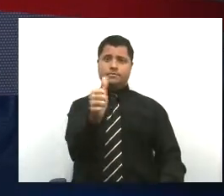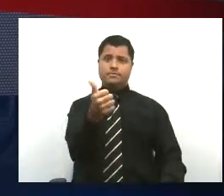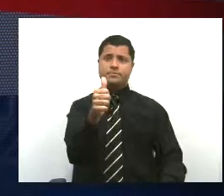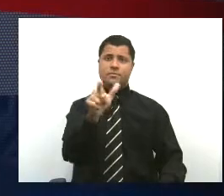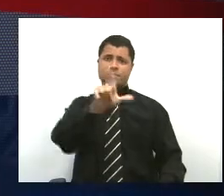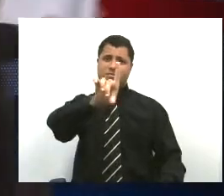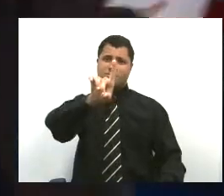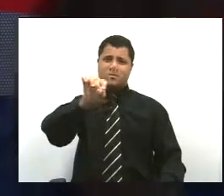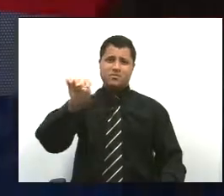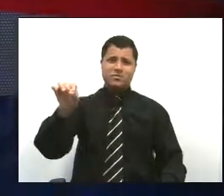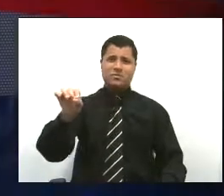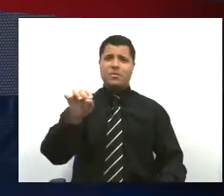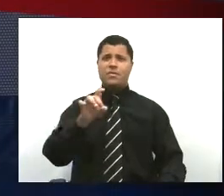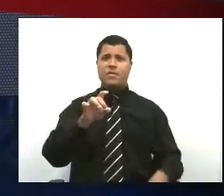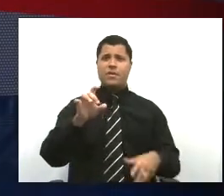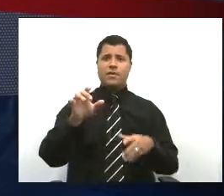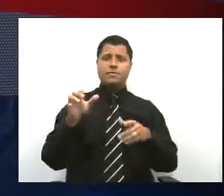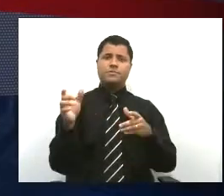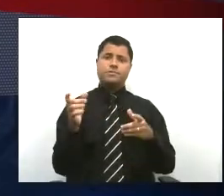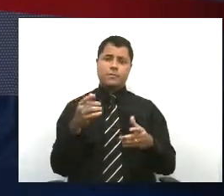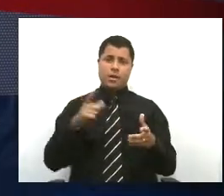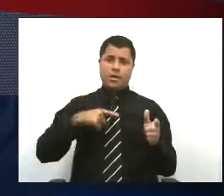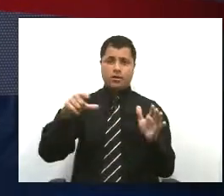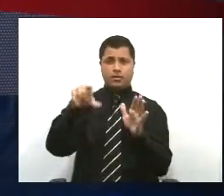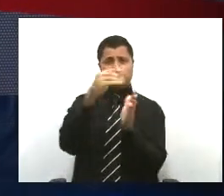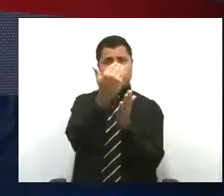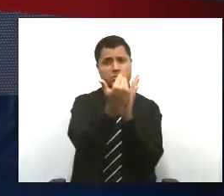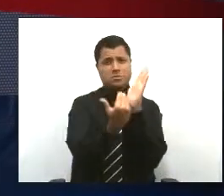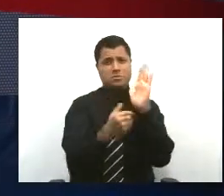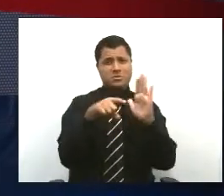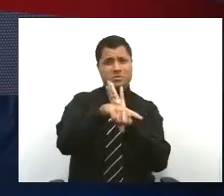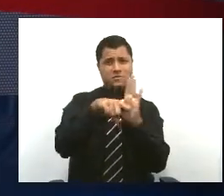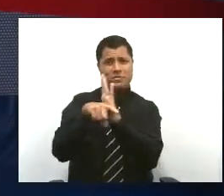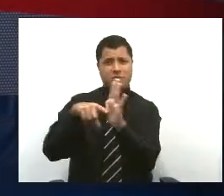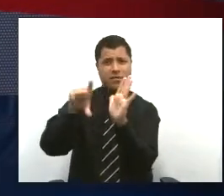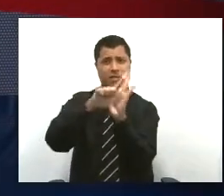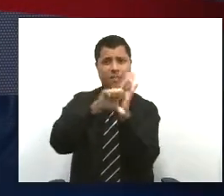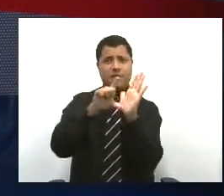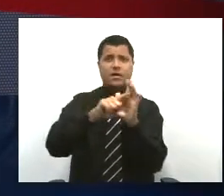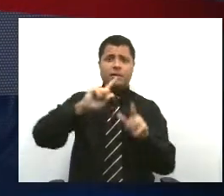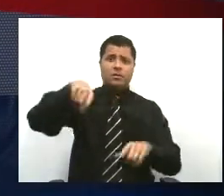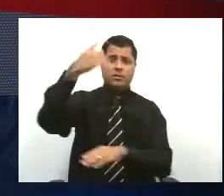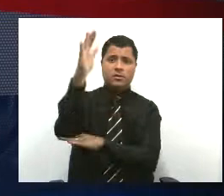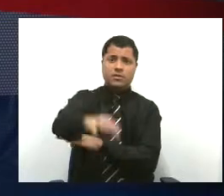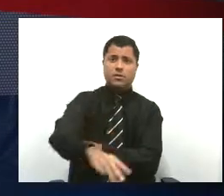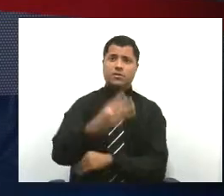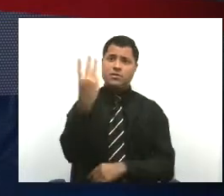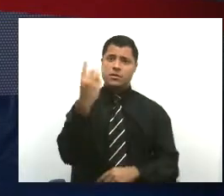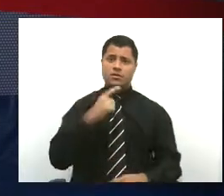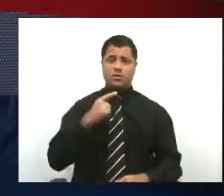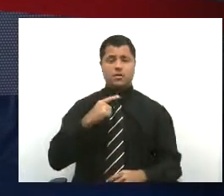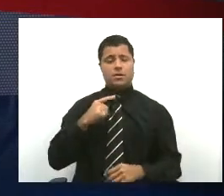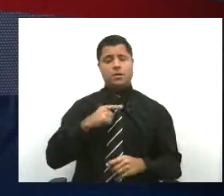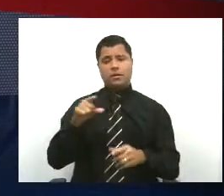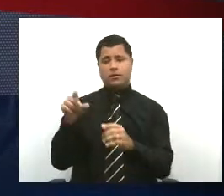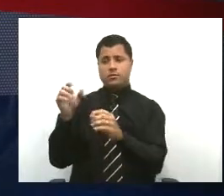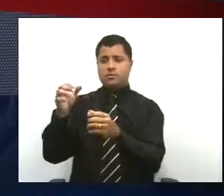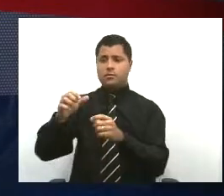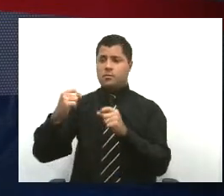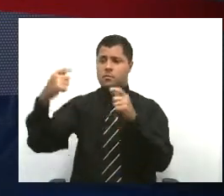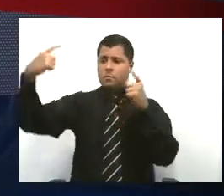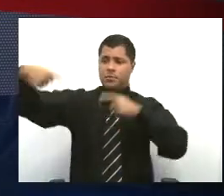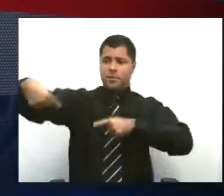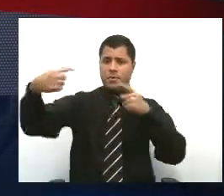LDO, a audiência da Secretaria de Assuntos Jurídicos. E à tarde estão previstas mais 3 audiências públicas. Às 2 da tarde, SAAI. Às